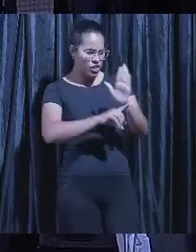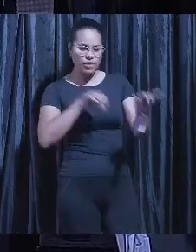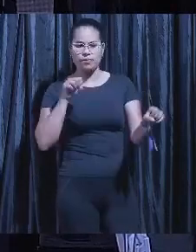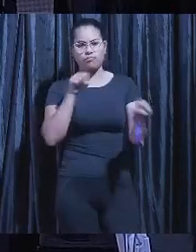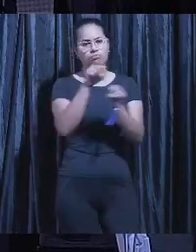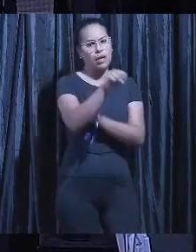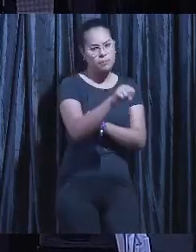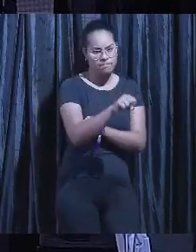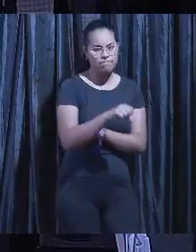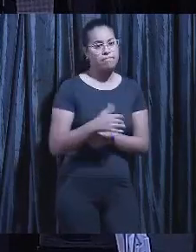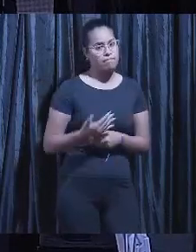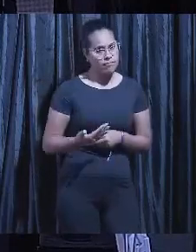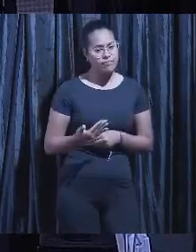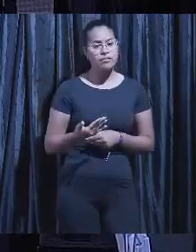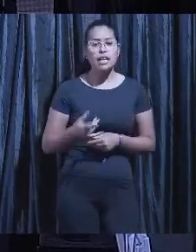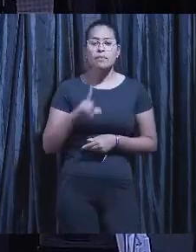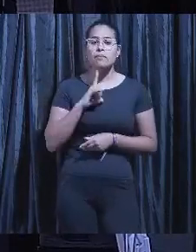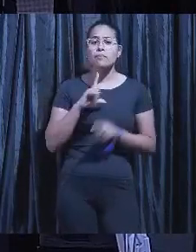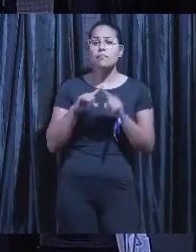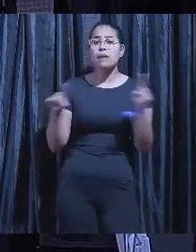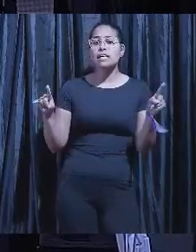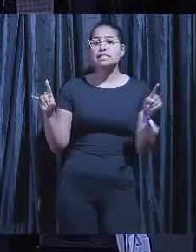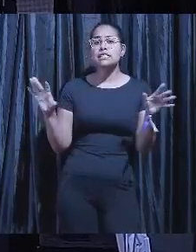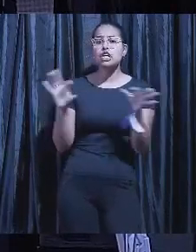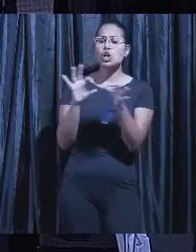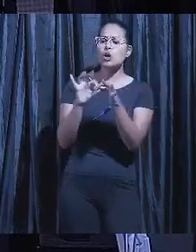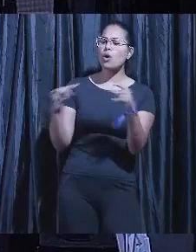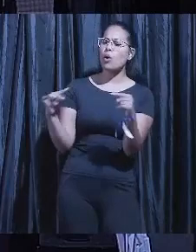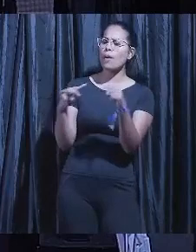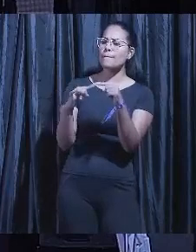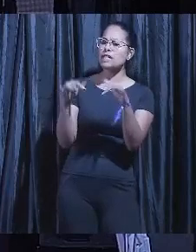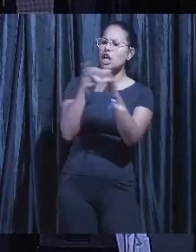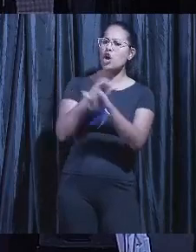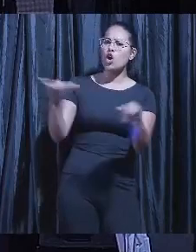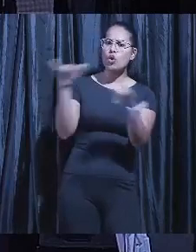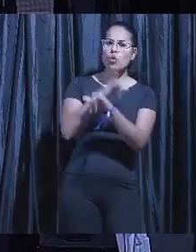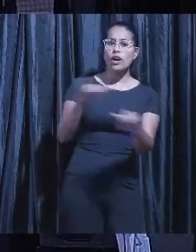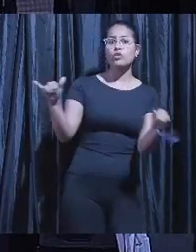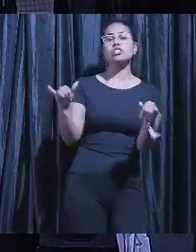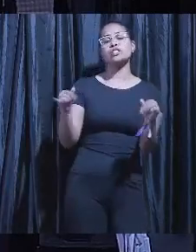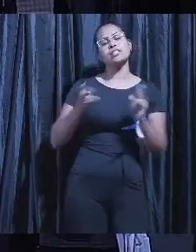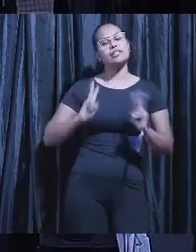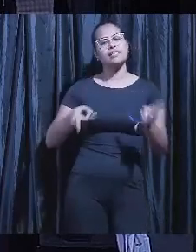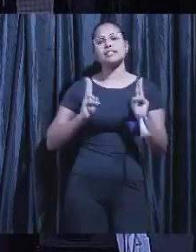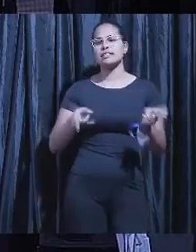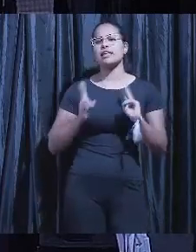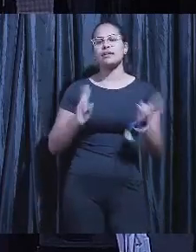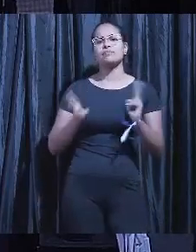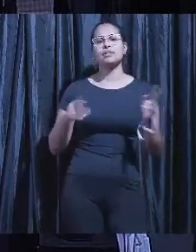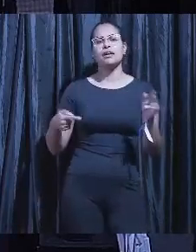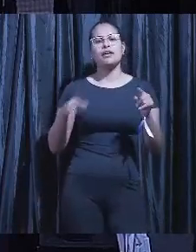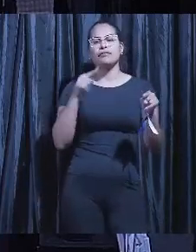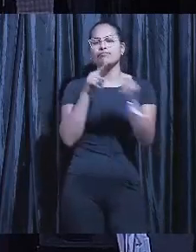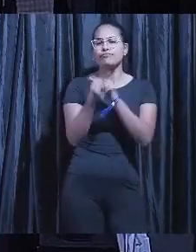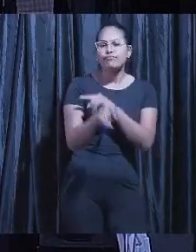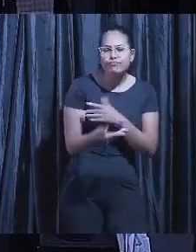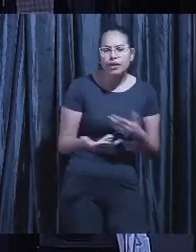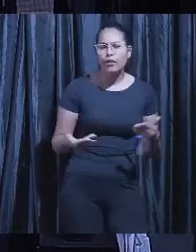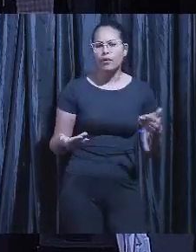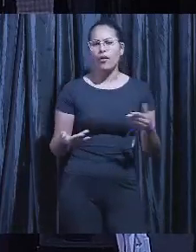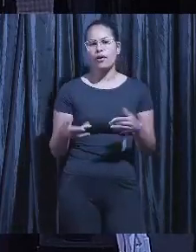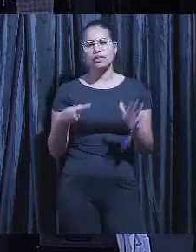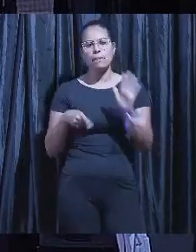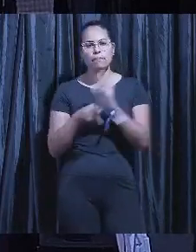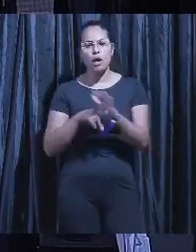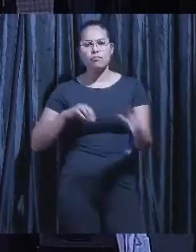e aliada à notícia, que é dada também sempre de forma enviesada, apesar do assassinato de crianças e adolescentes ao